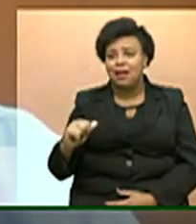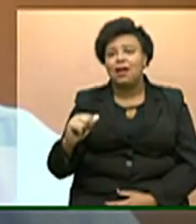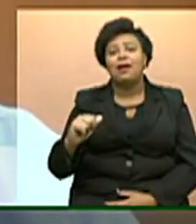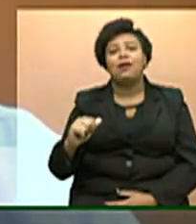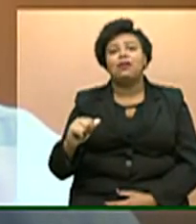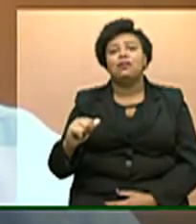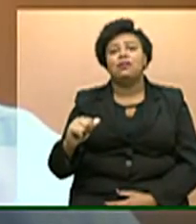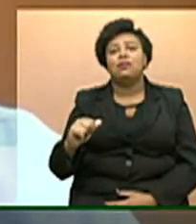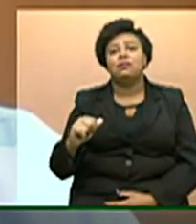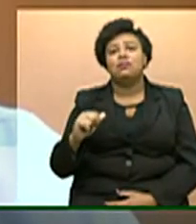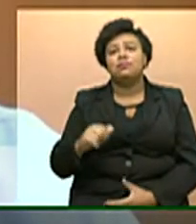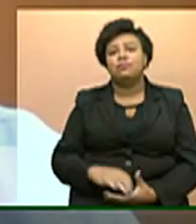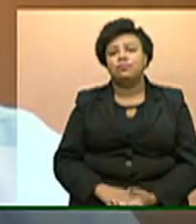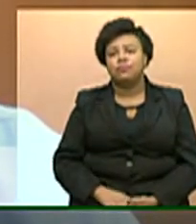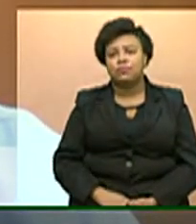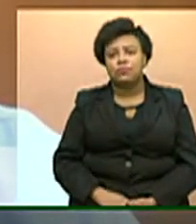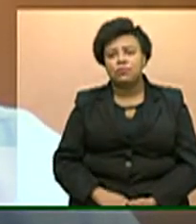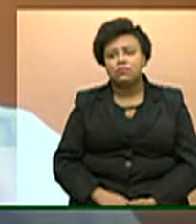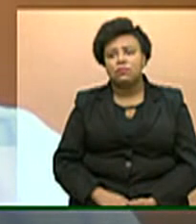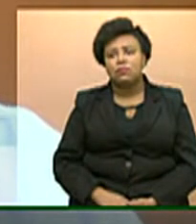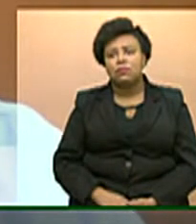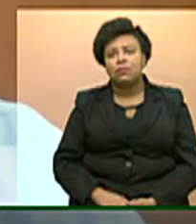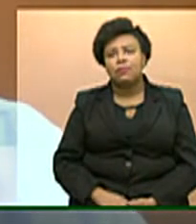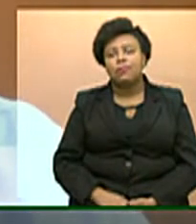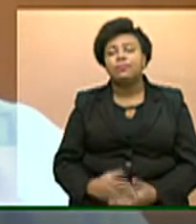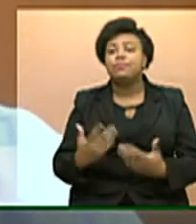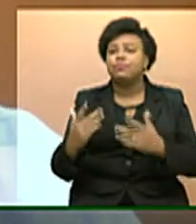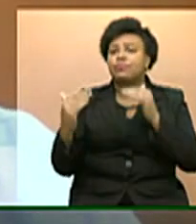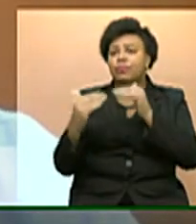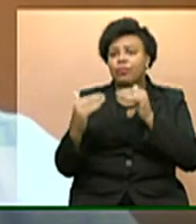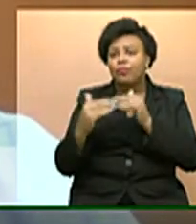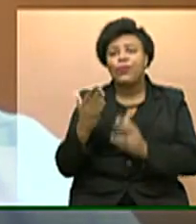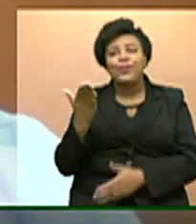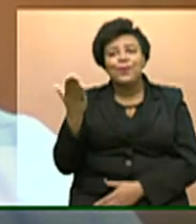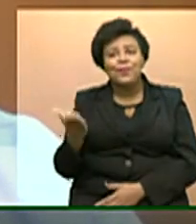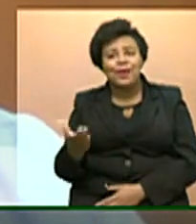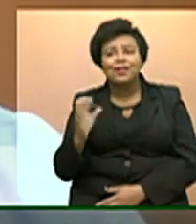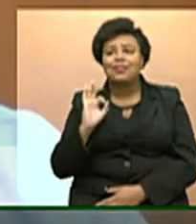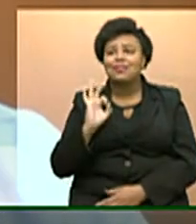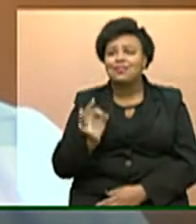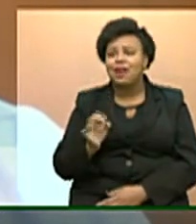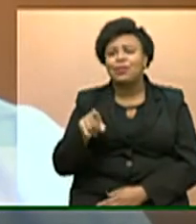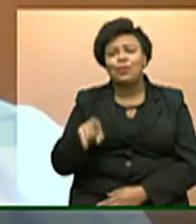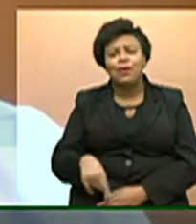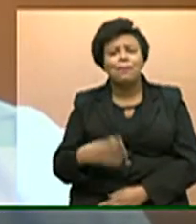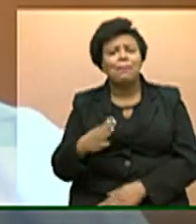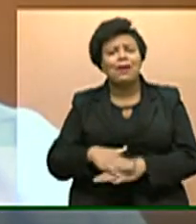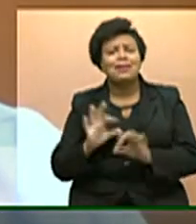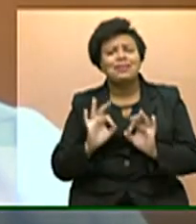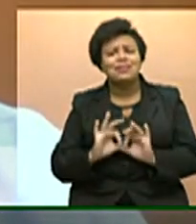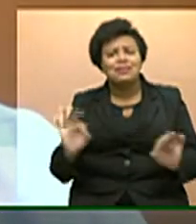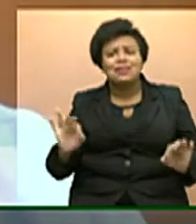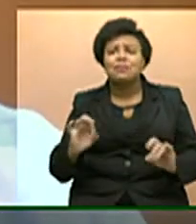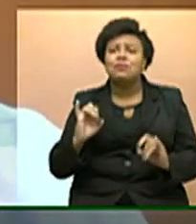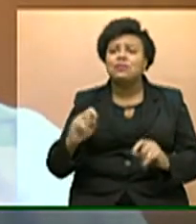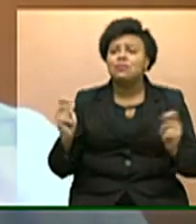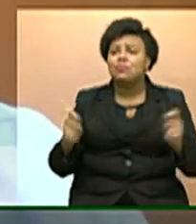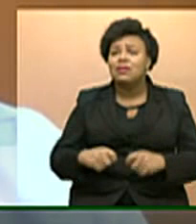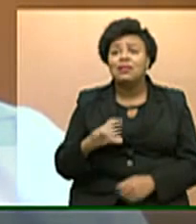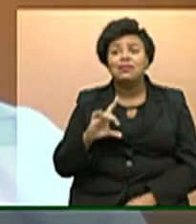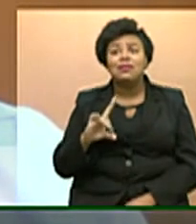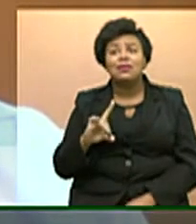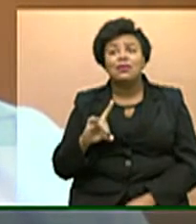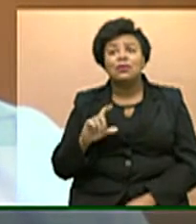pela sua colaboração e concordar com ela de que, com certeza, é muito mais simples se pudesse o